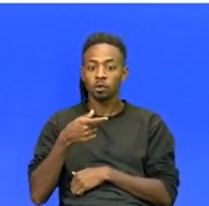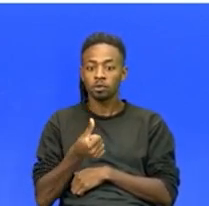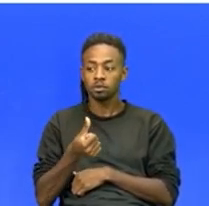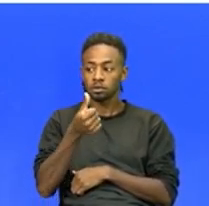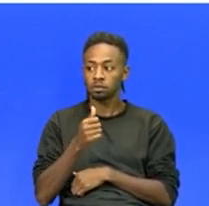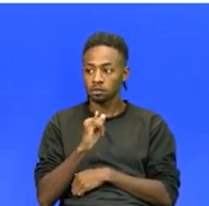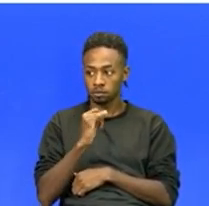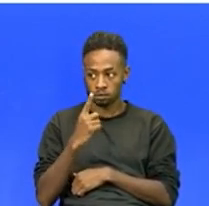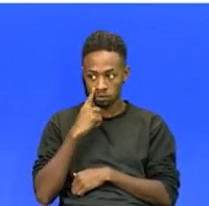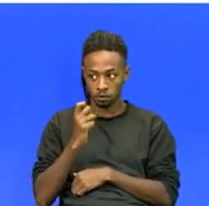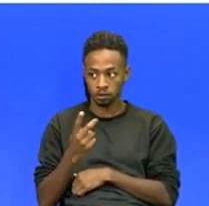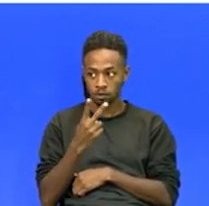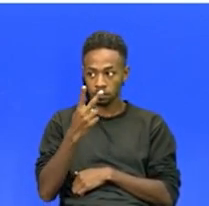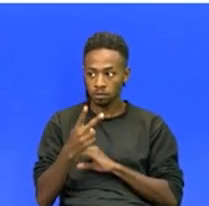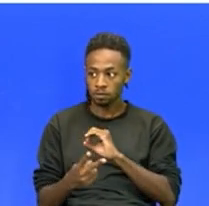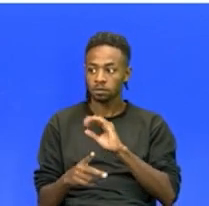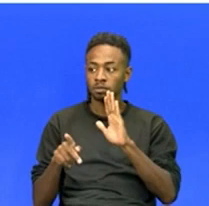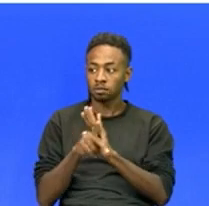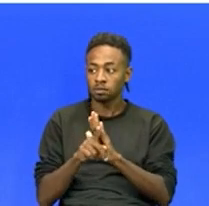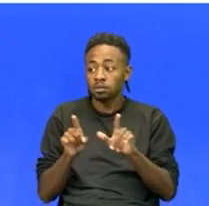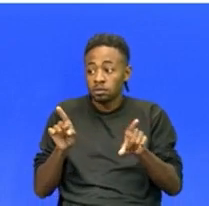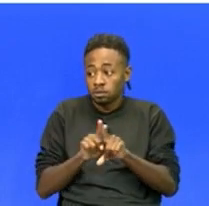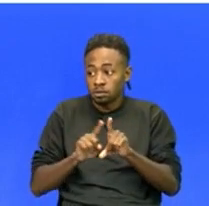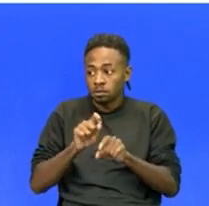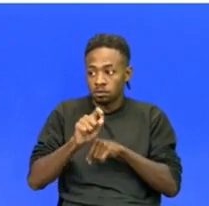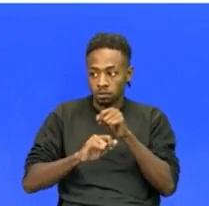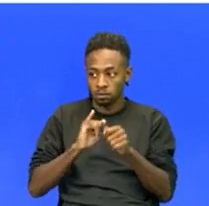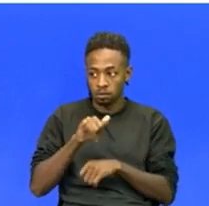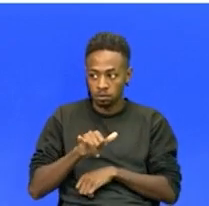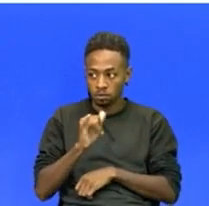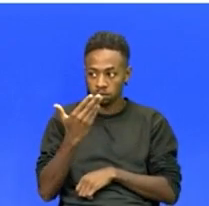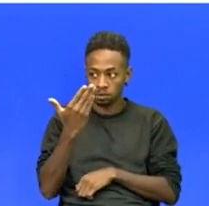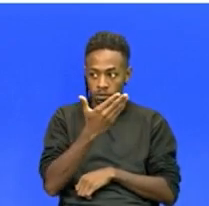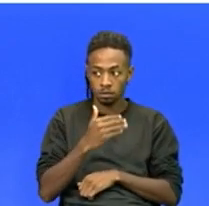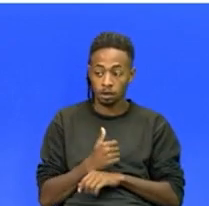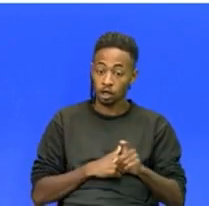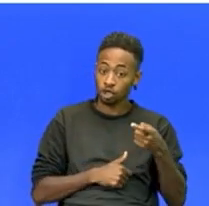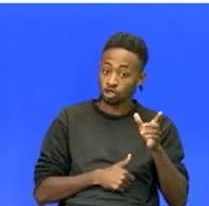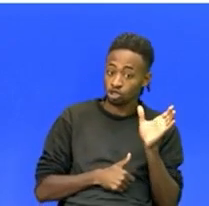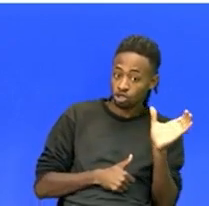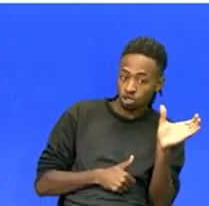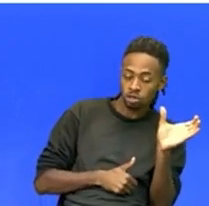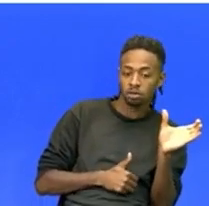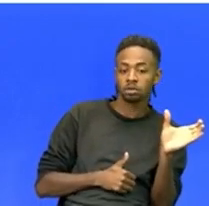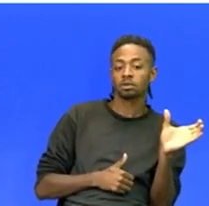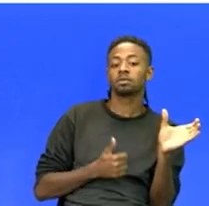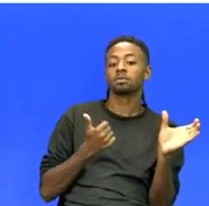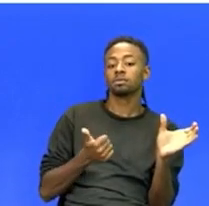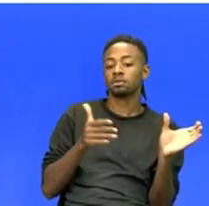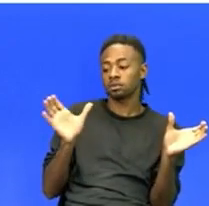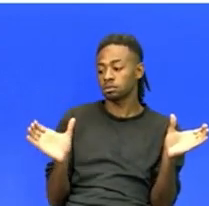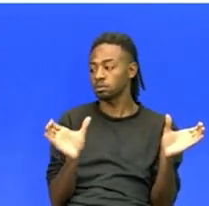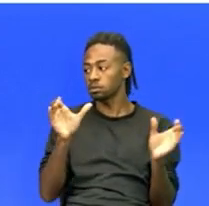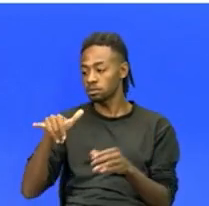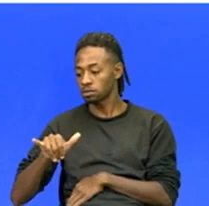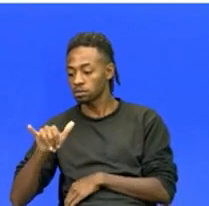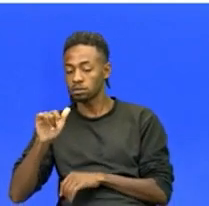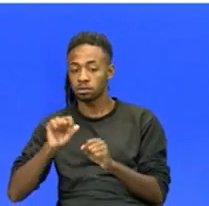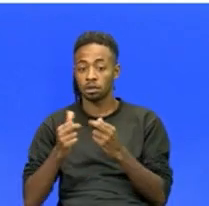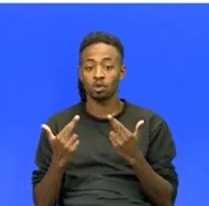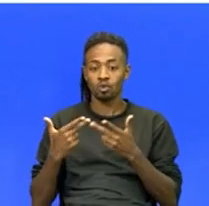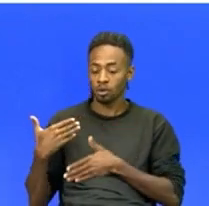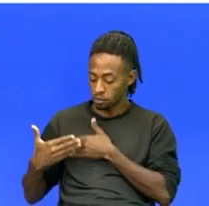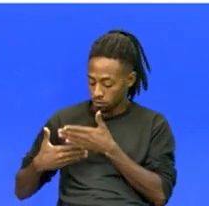de 0, é igual a 0. E aqui no y, isso aqui é para o x, tá? Agora para o y, a gente também faz o mesmo procedimento com os pontos